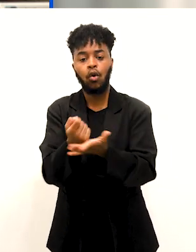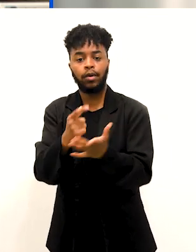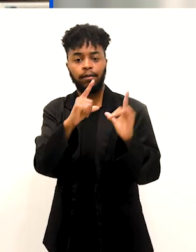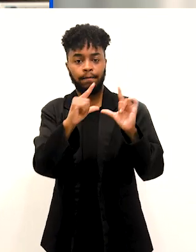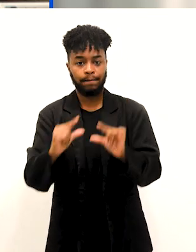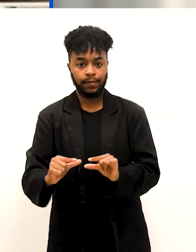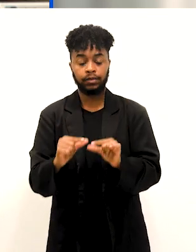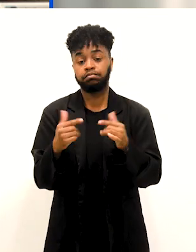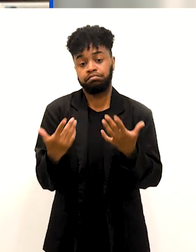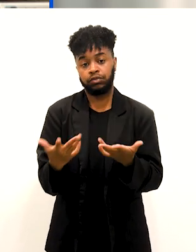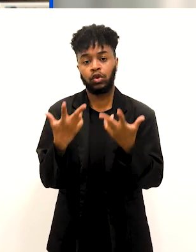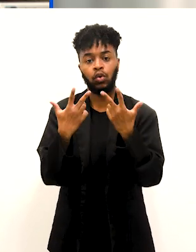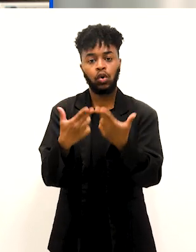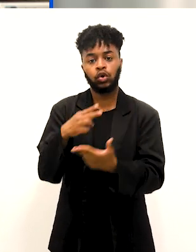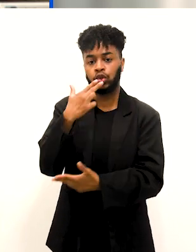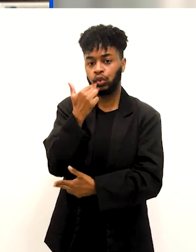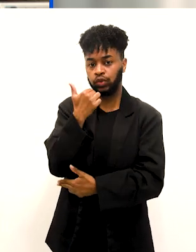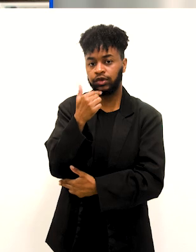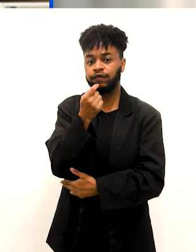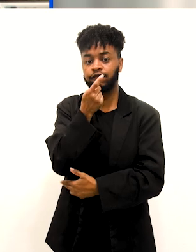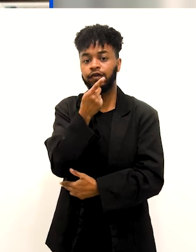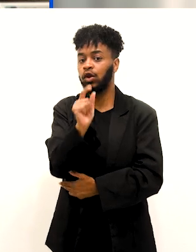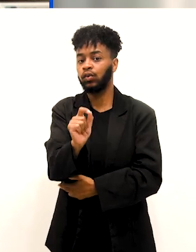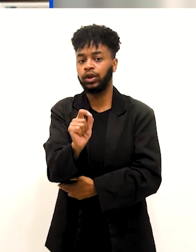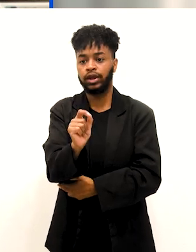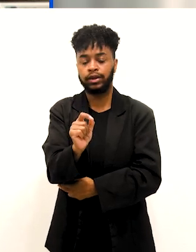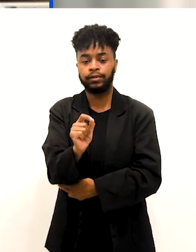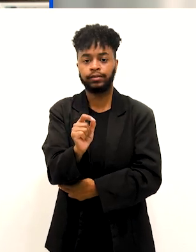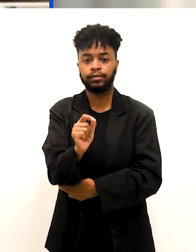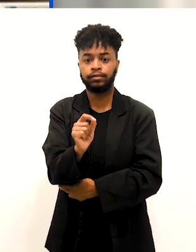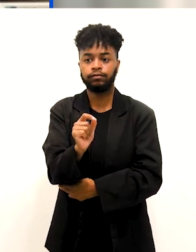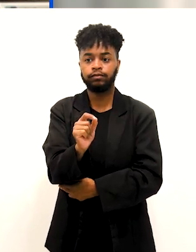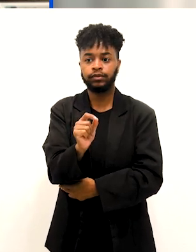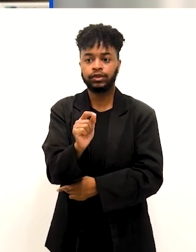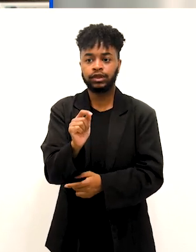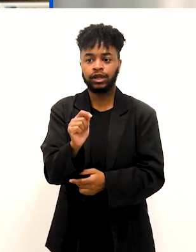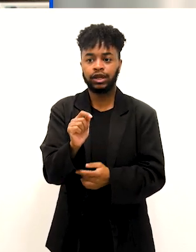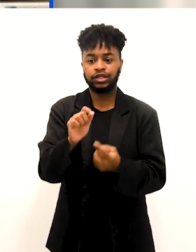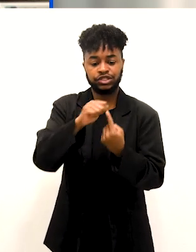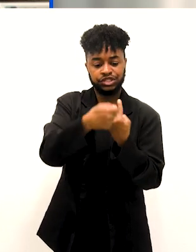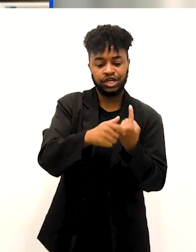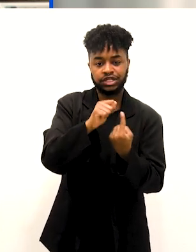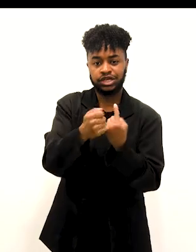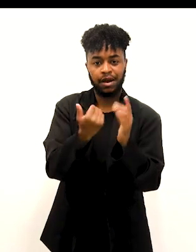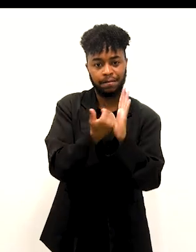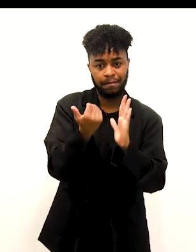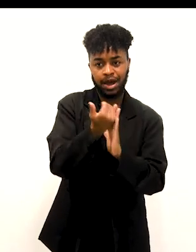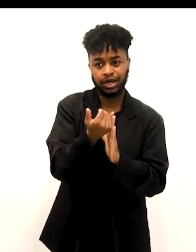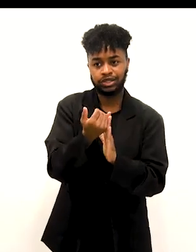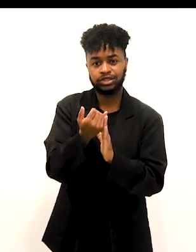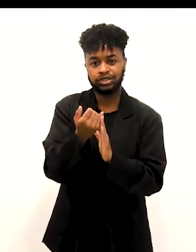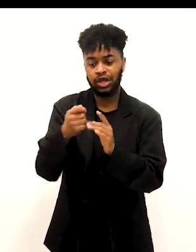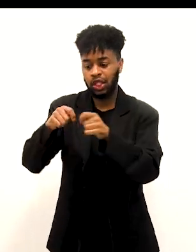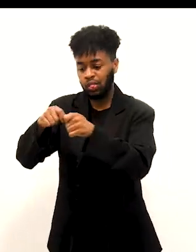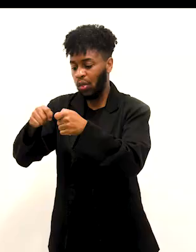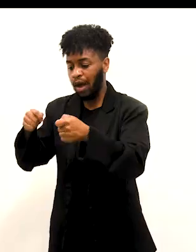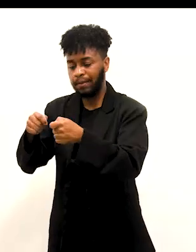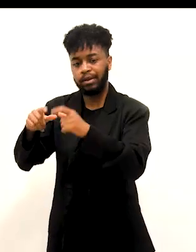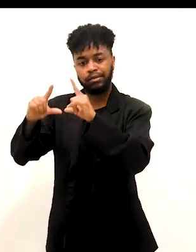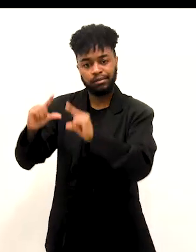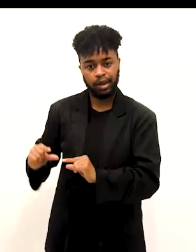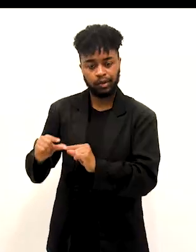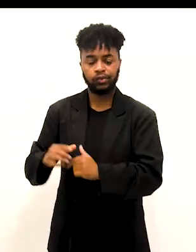Ou, como dizem os nutricionistas, né, de abrir menos Descascar, embalagens, descascar descascar mais e mais e de desembalar embalar menos,